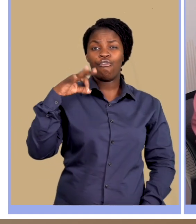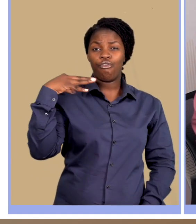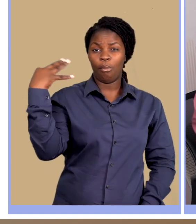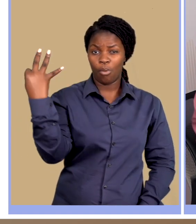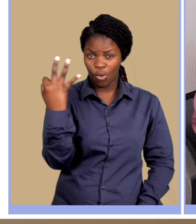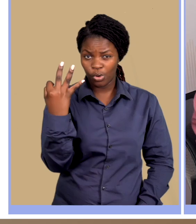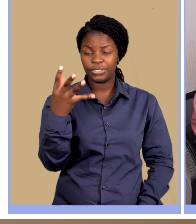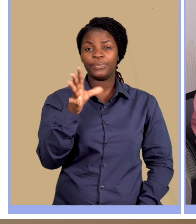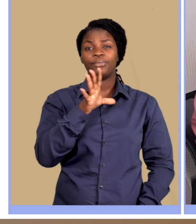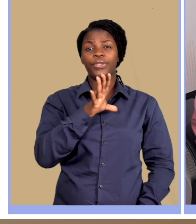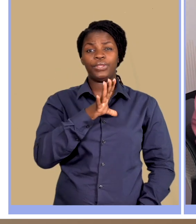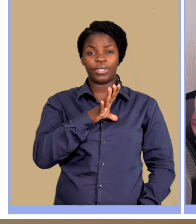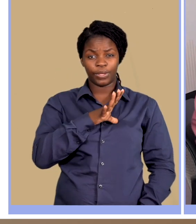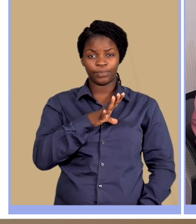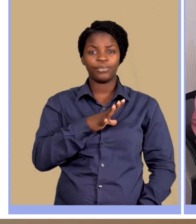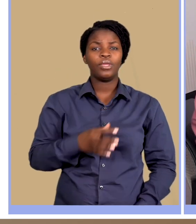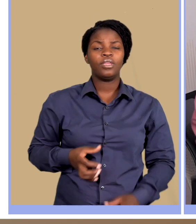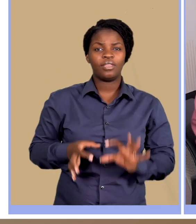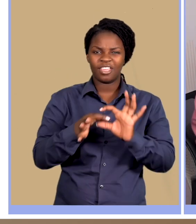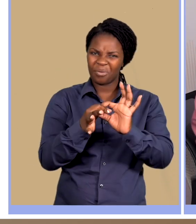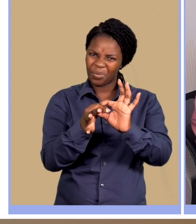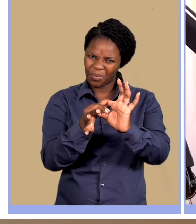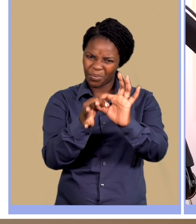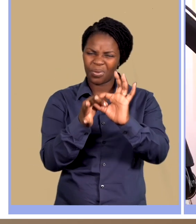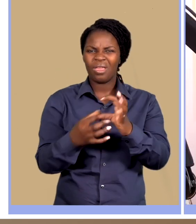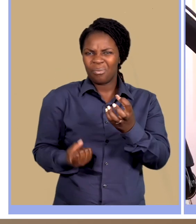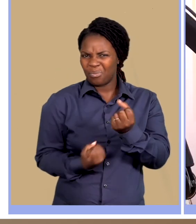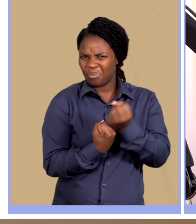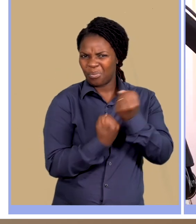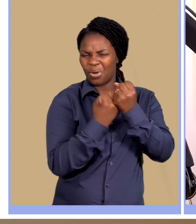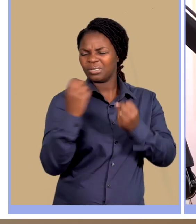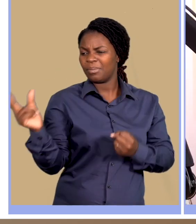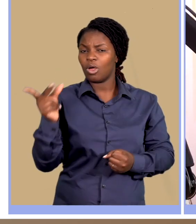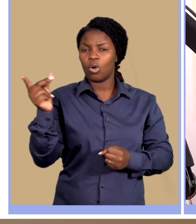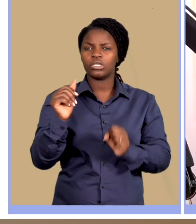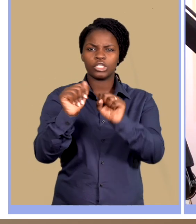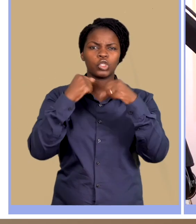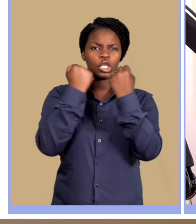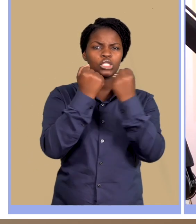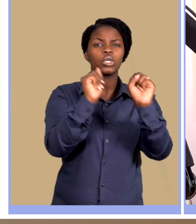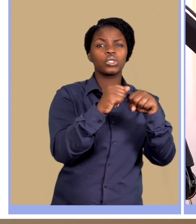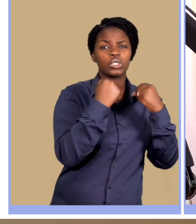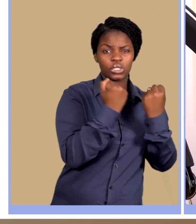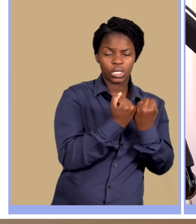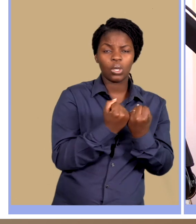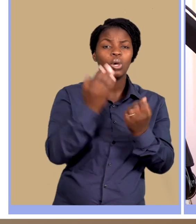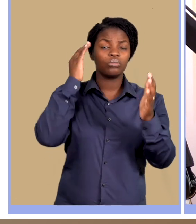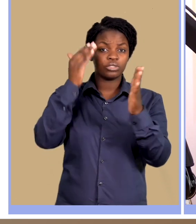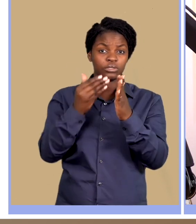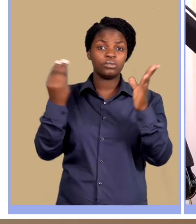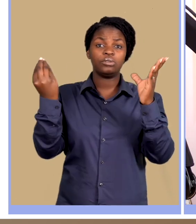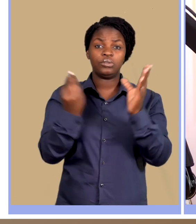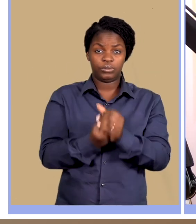Deficiência a servir de ponto de consulta por parte de outras organizações e entidades para juntos